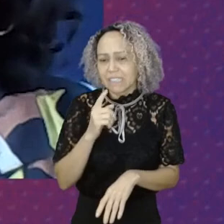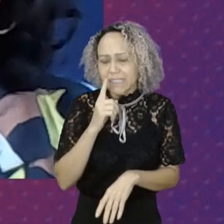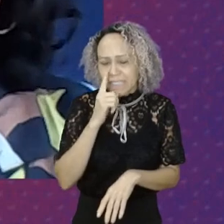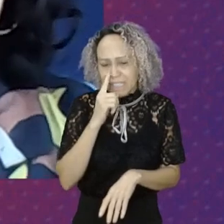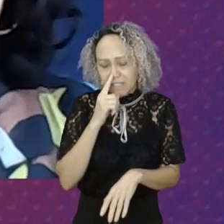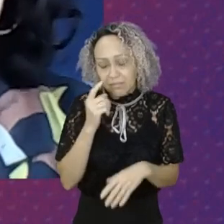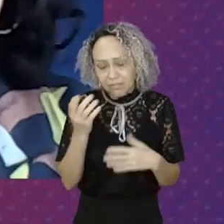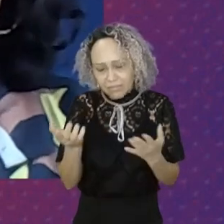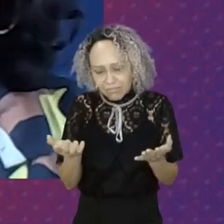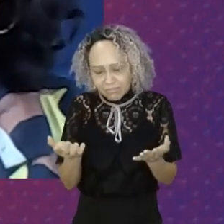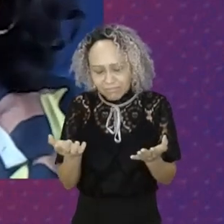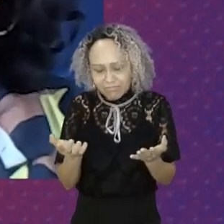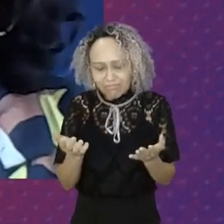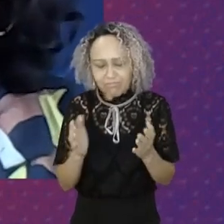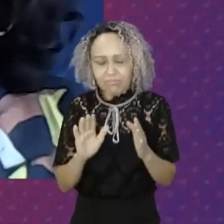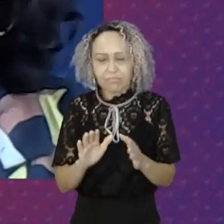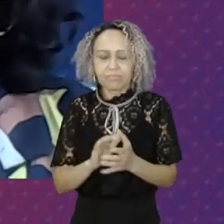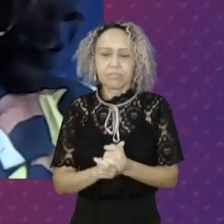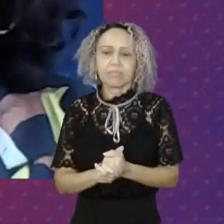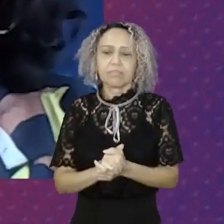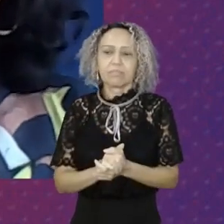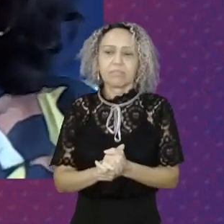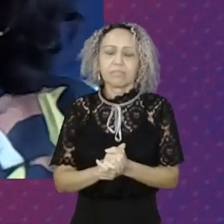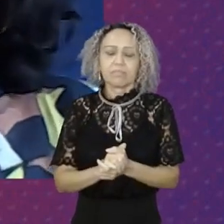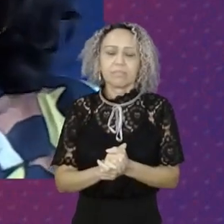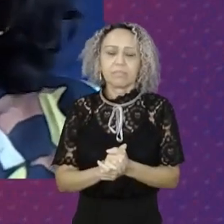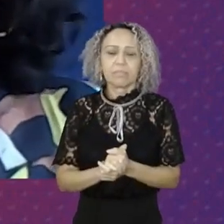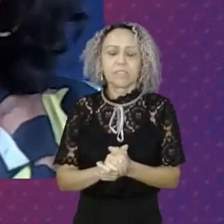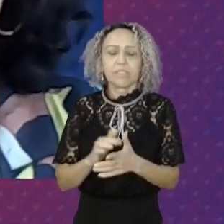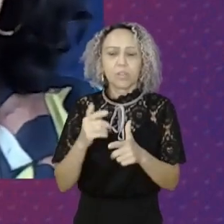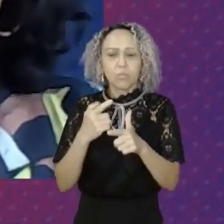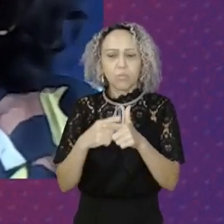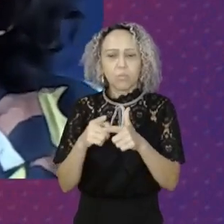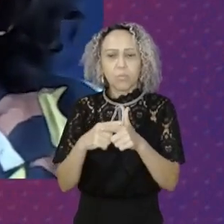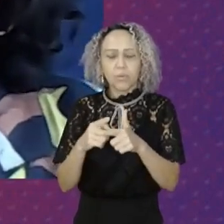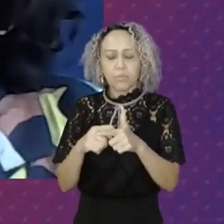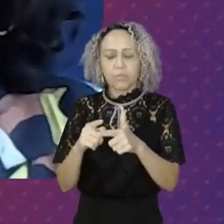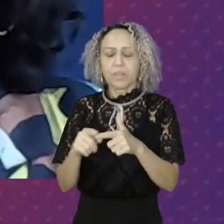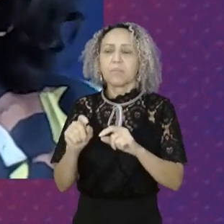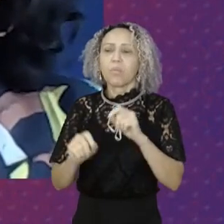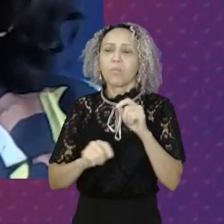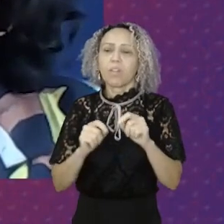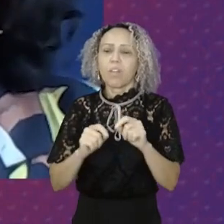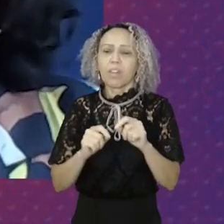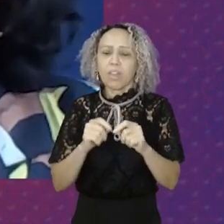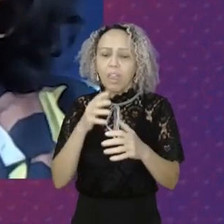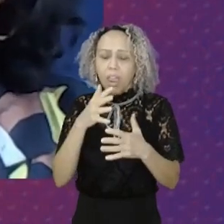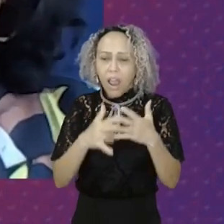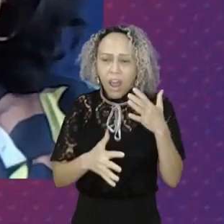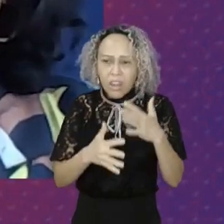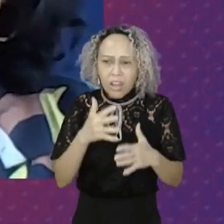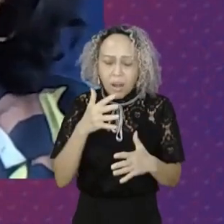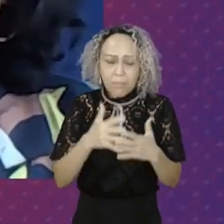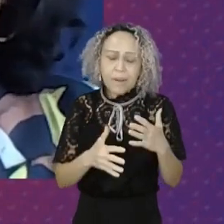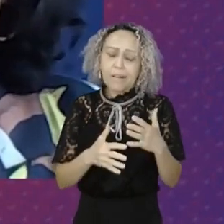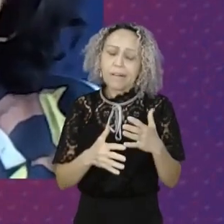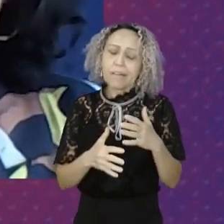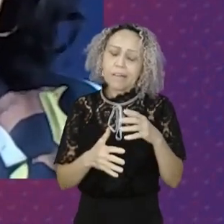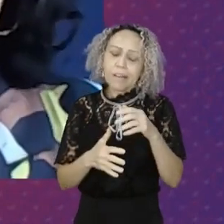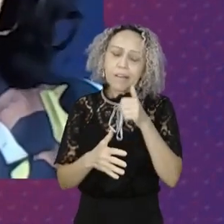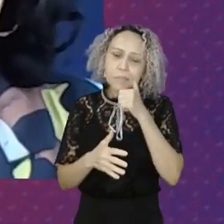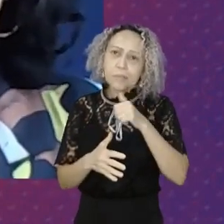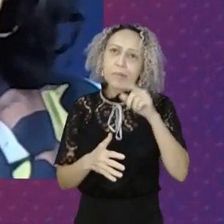debate, mas esse é um problema, né, que interfere no dia a dia das